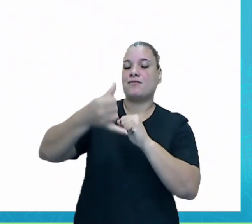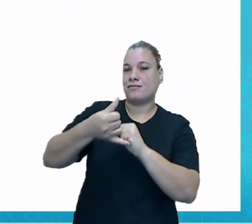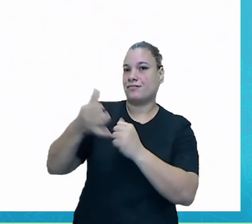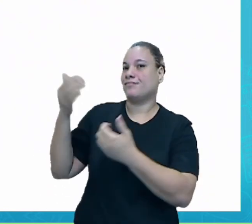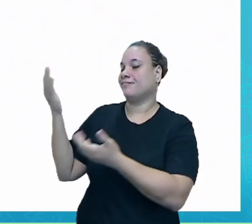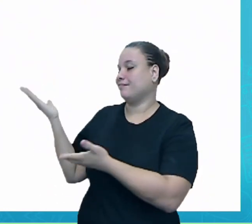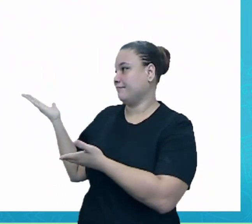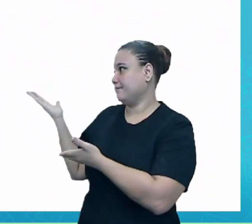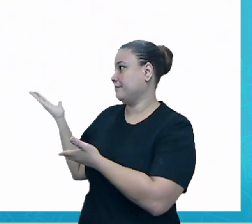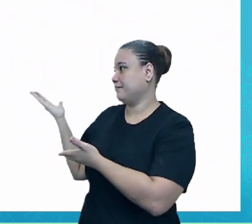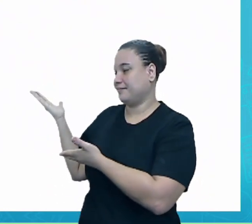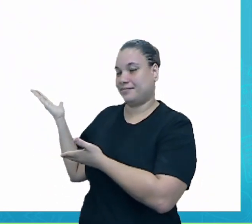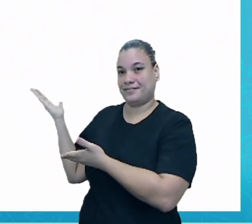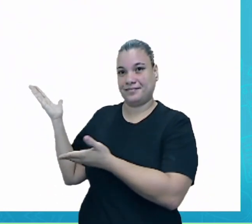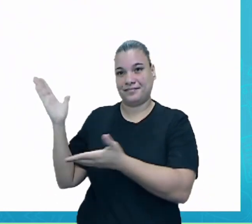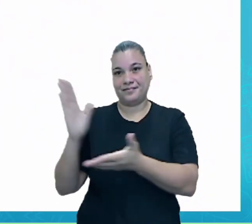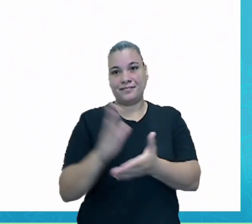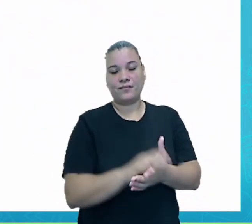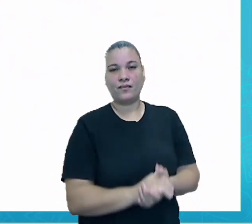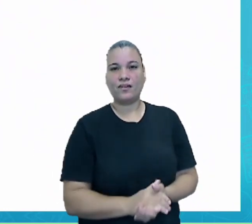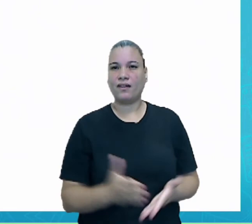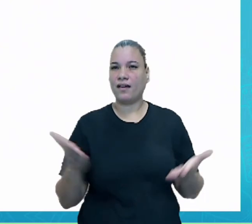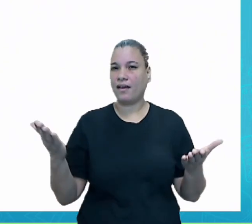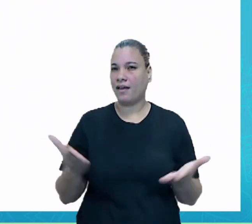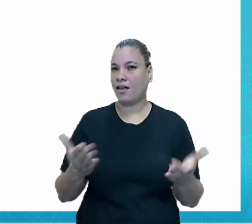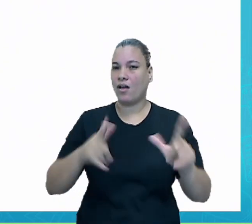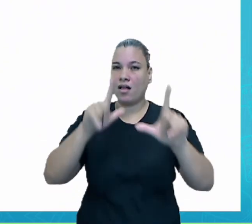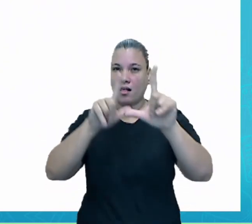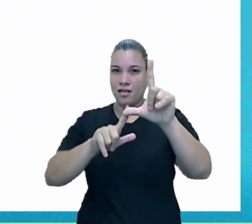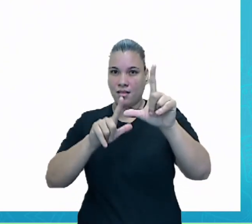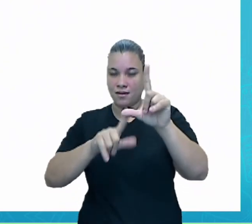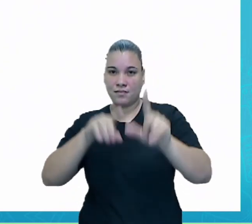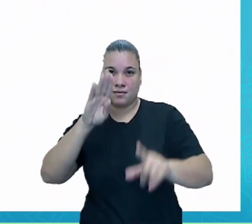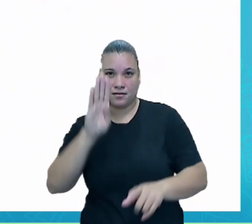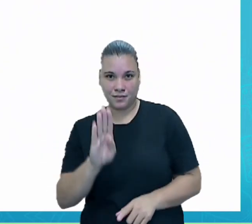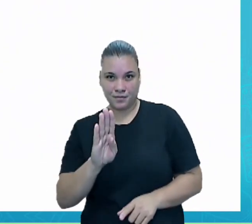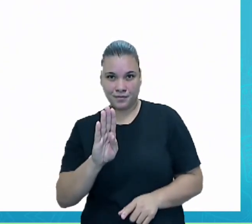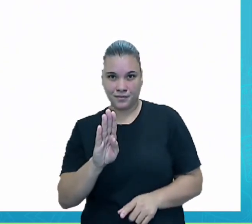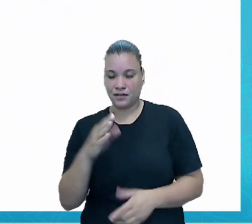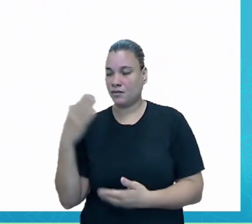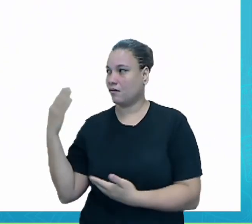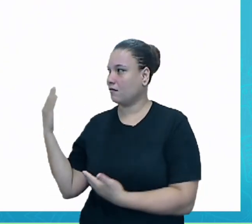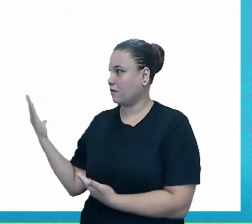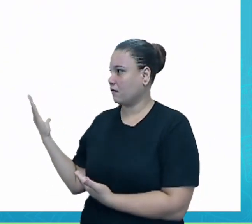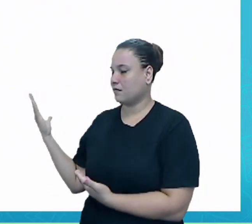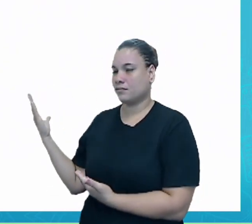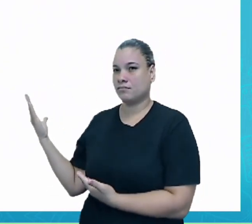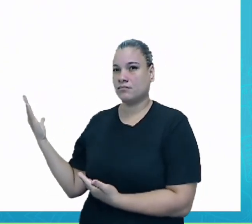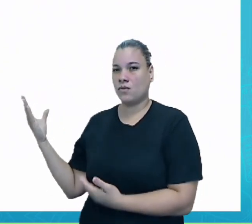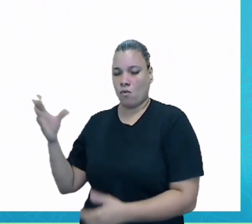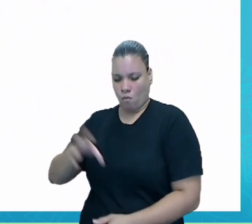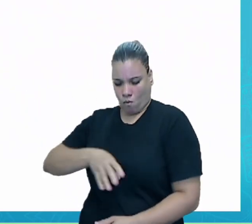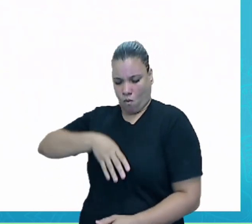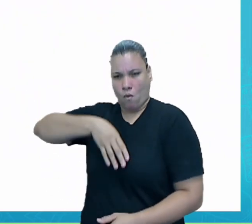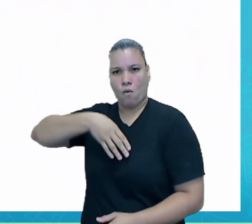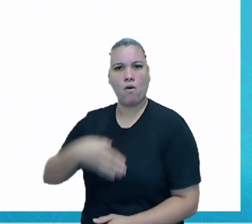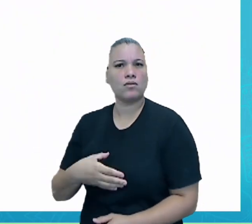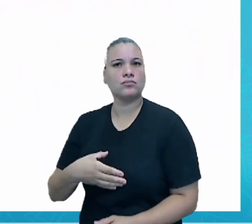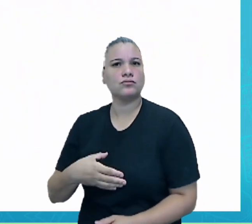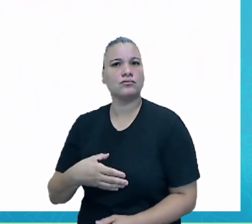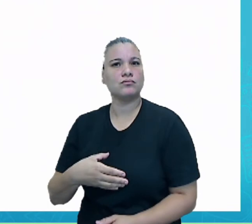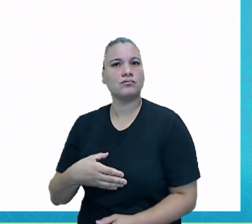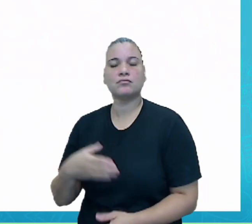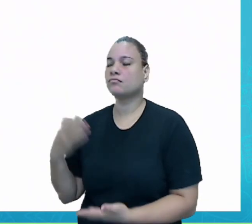Apresenta uma característica. Agora, na letra B, nós temos coragem. Isso,